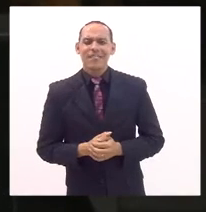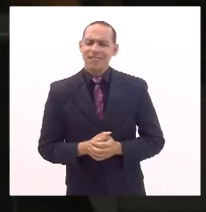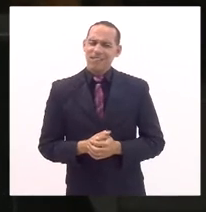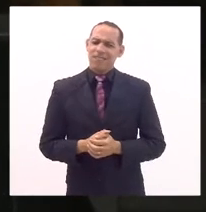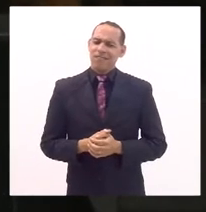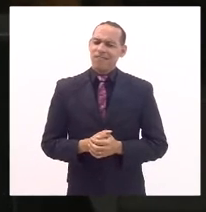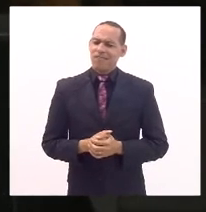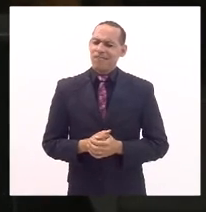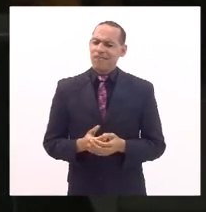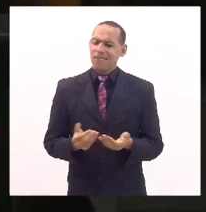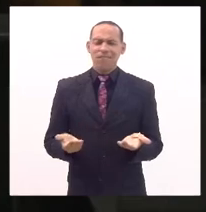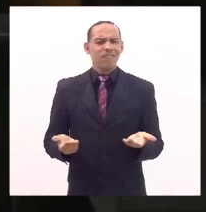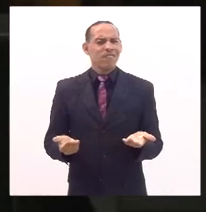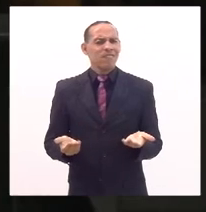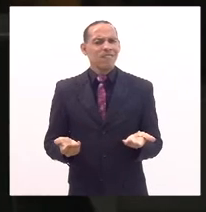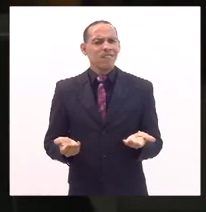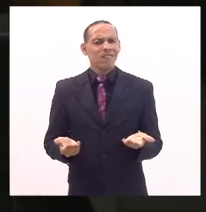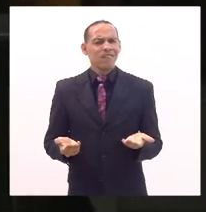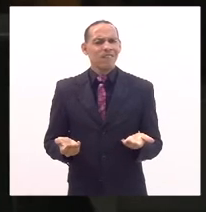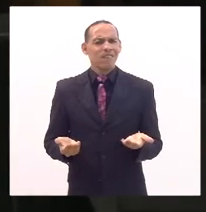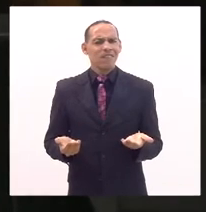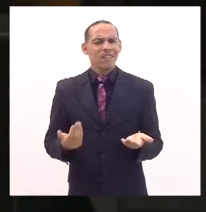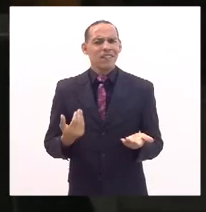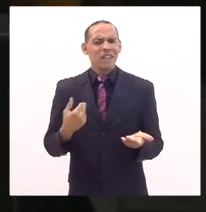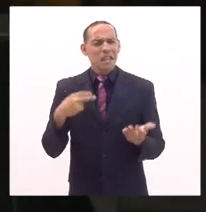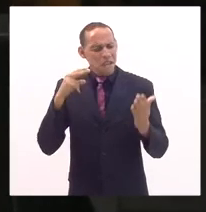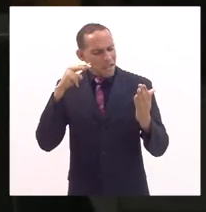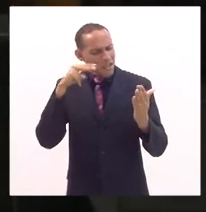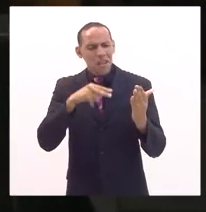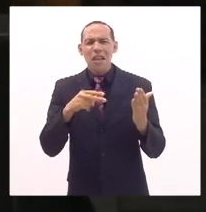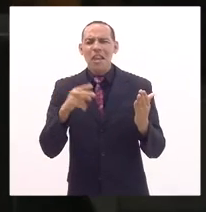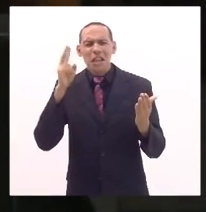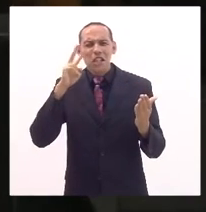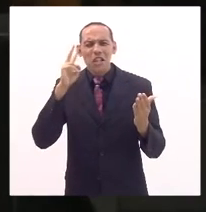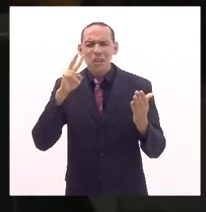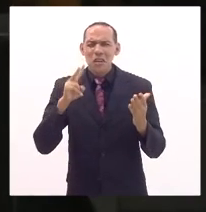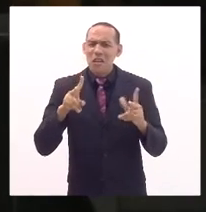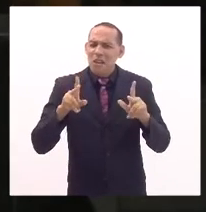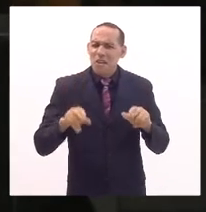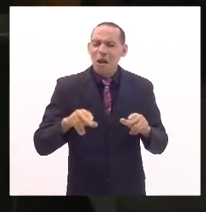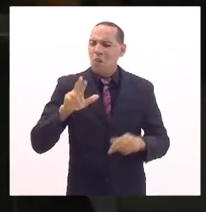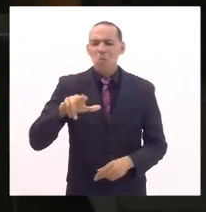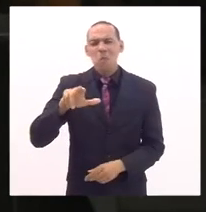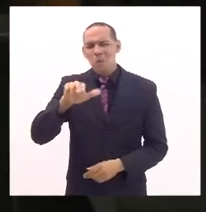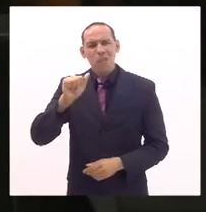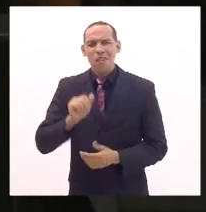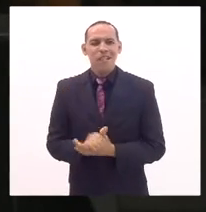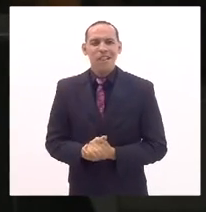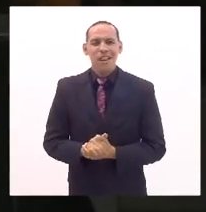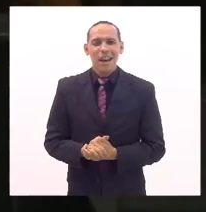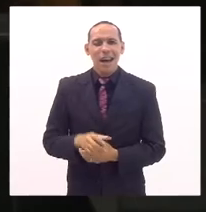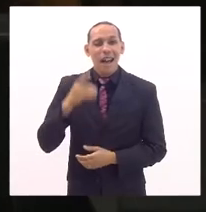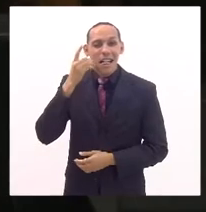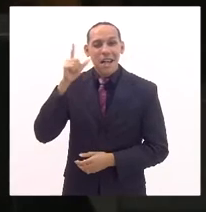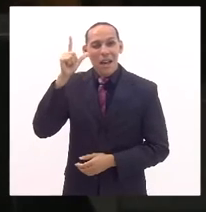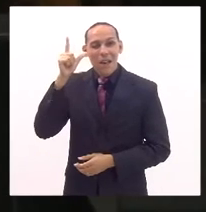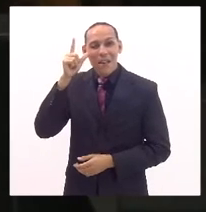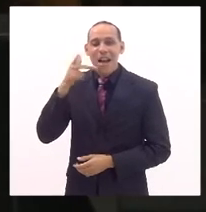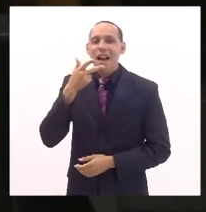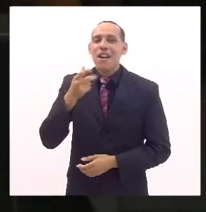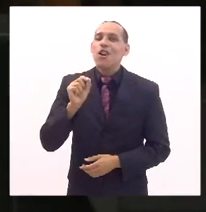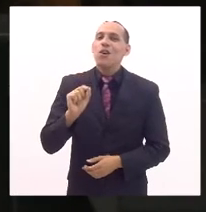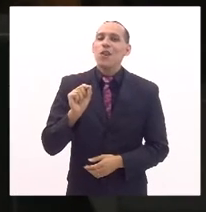e eu nunca vi uma história de Boitatá Como diz a nossa deputada Lucinha tão